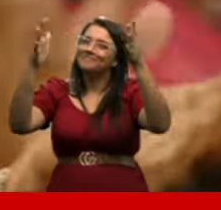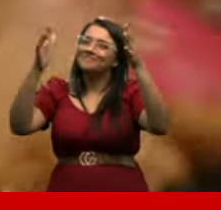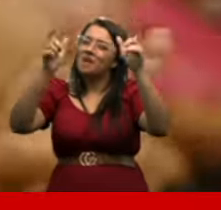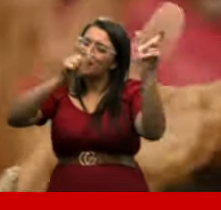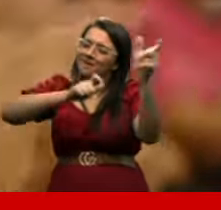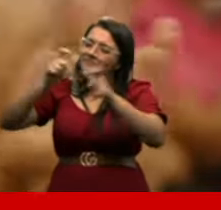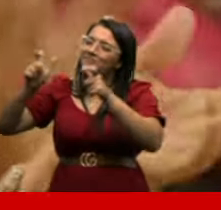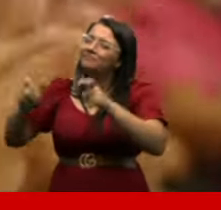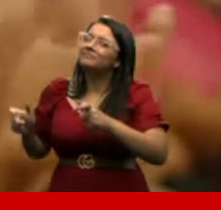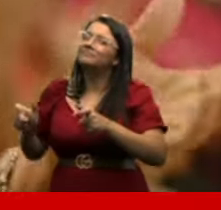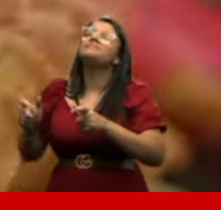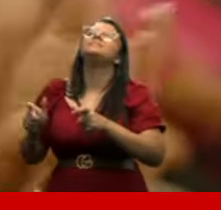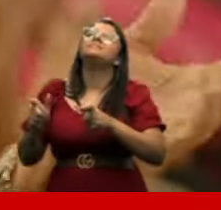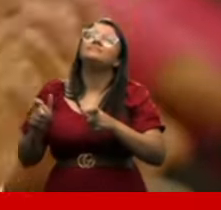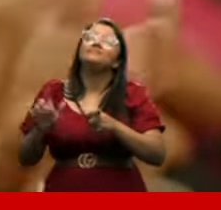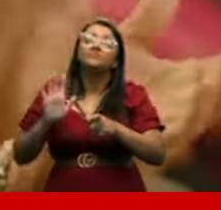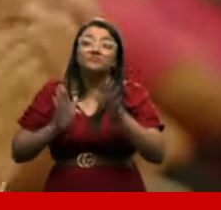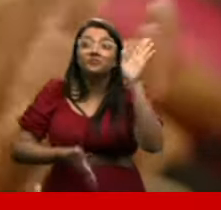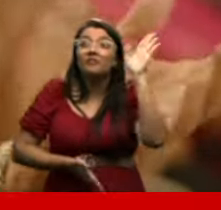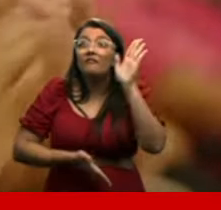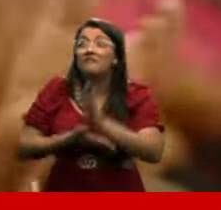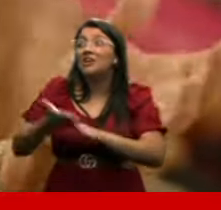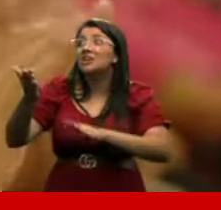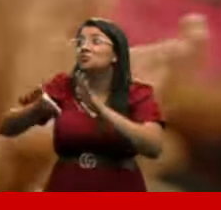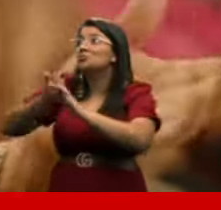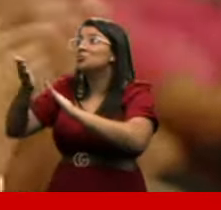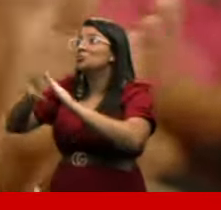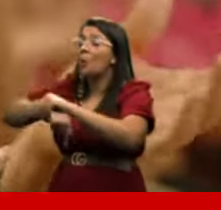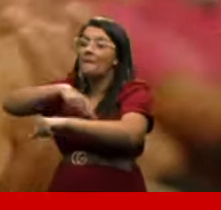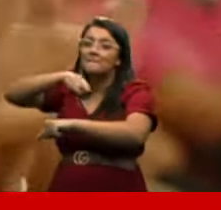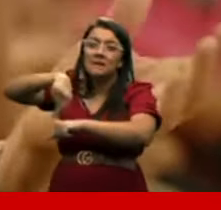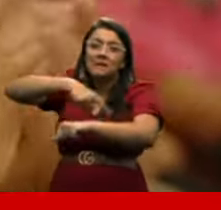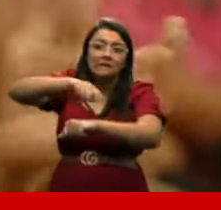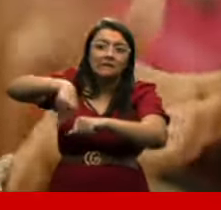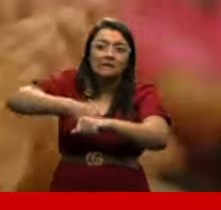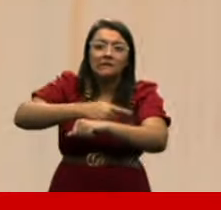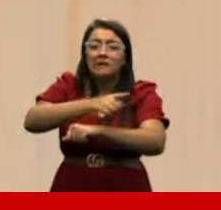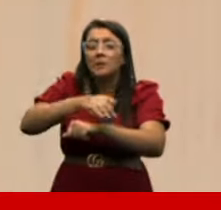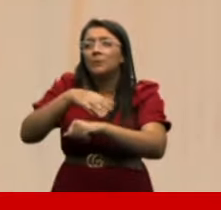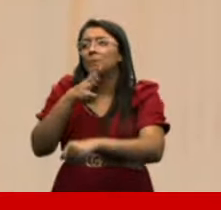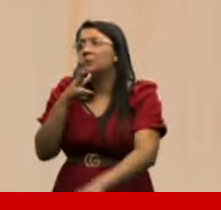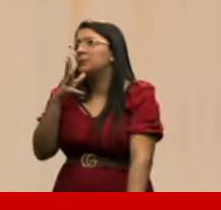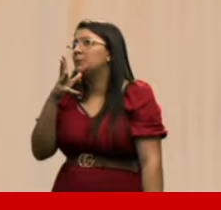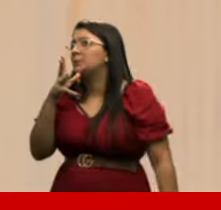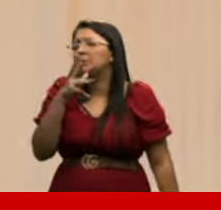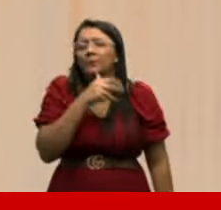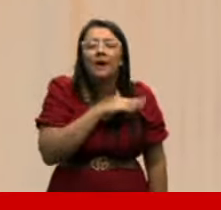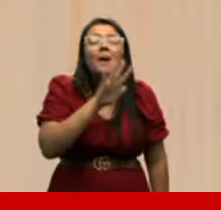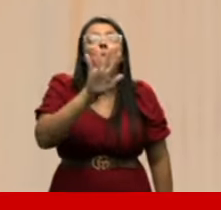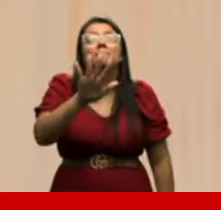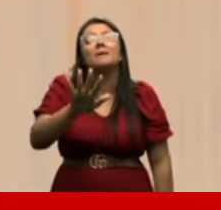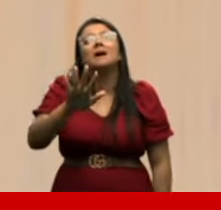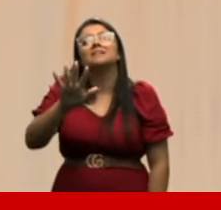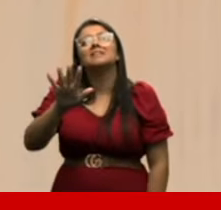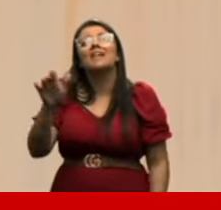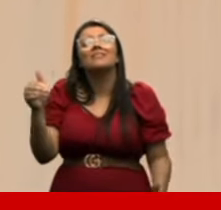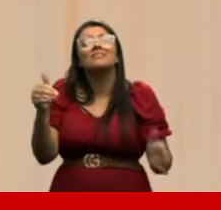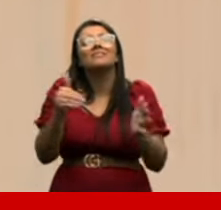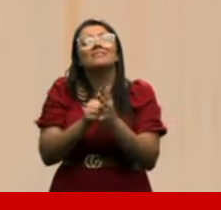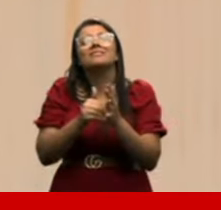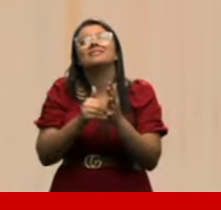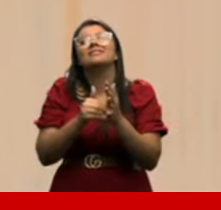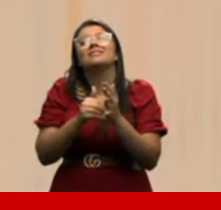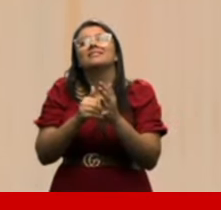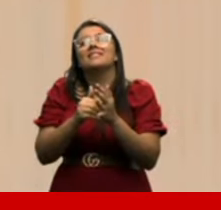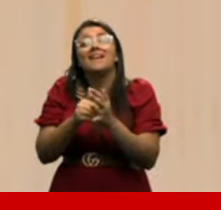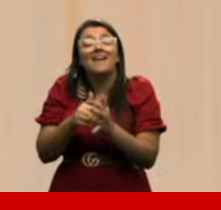um que viajou tantas horas, muitas vezes, para estar aqui conosco. Até a irmãzinha de